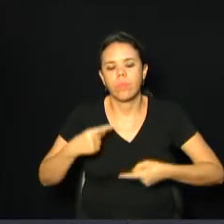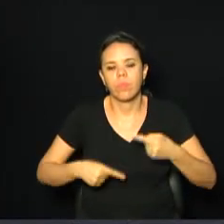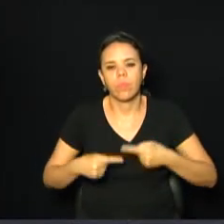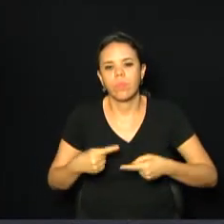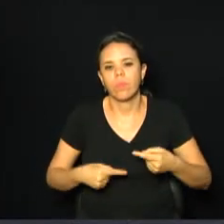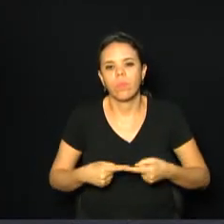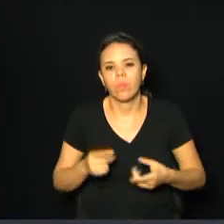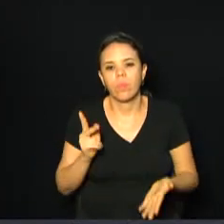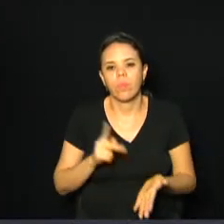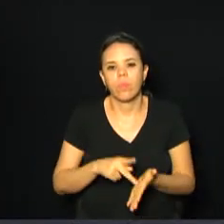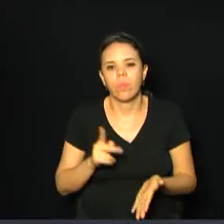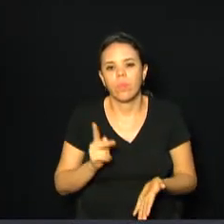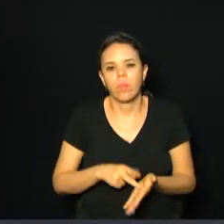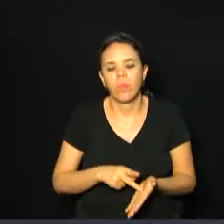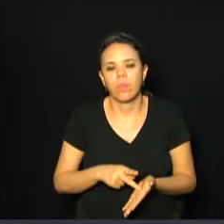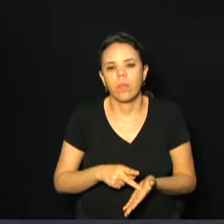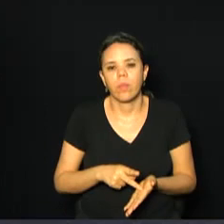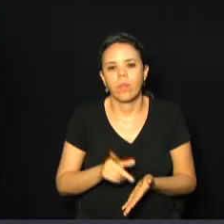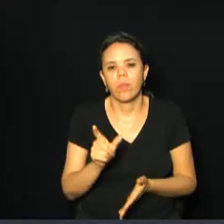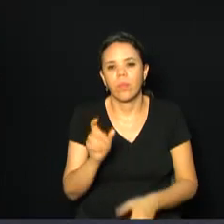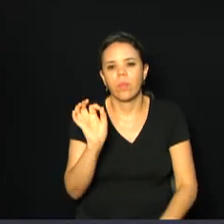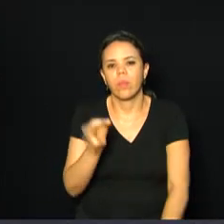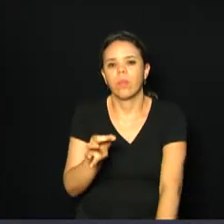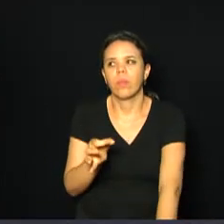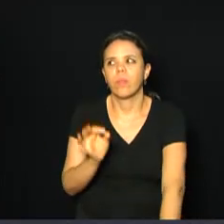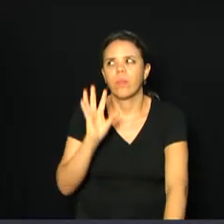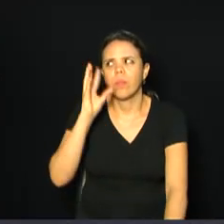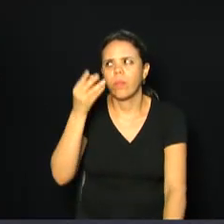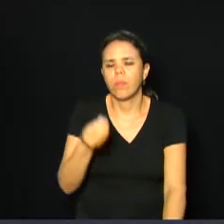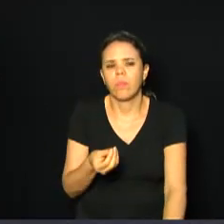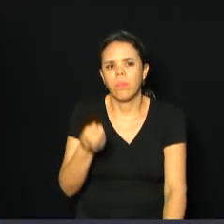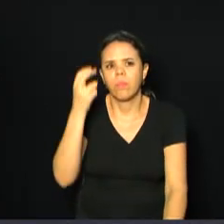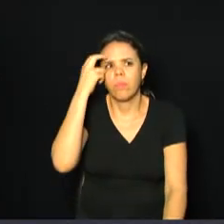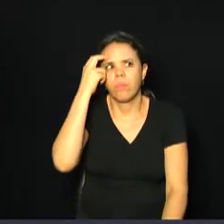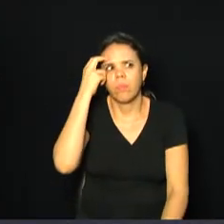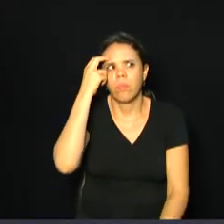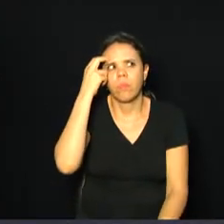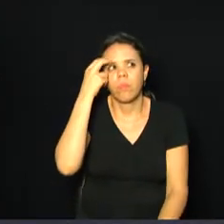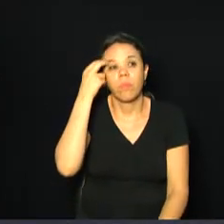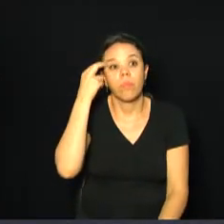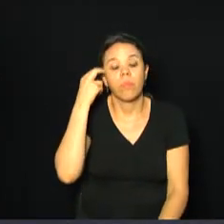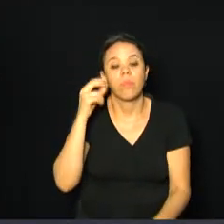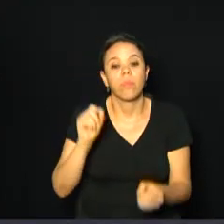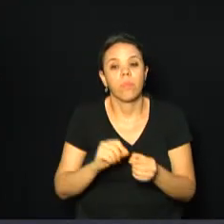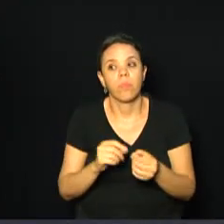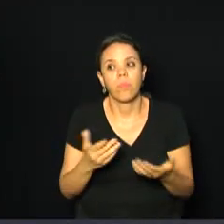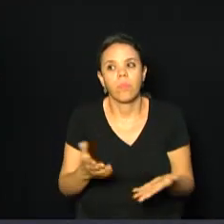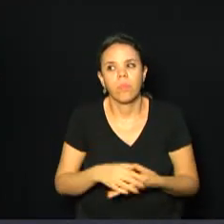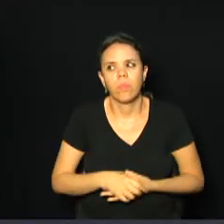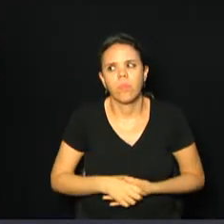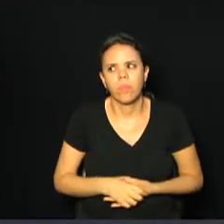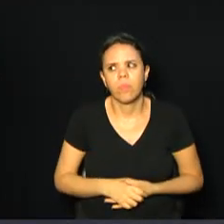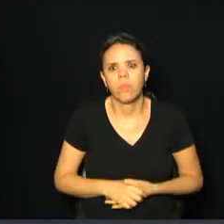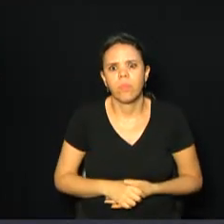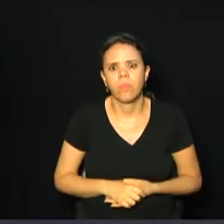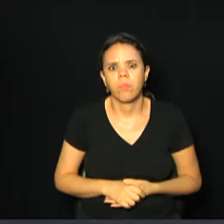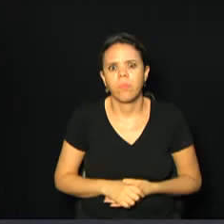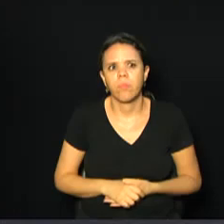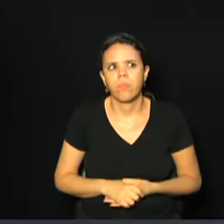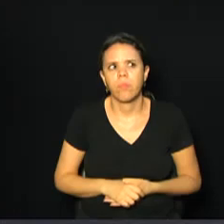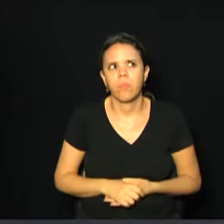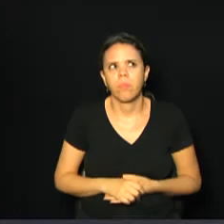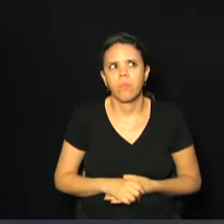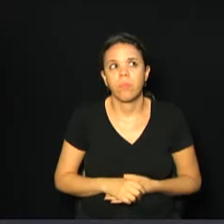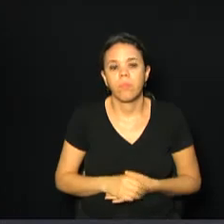Na verdade, é uma cultura. A palavra correta que eu entendo é cultura. Vai ser feita uma cultura de tratamento